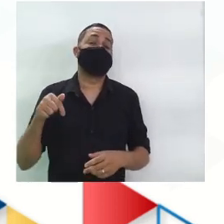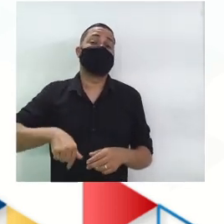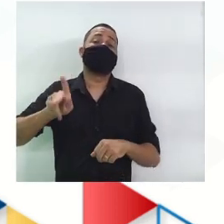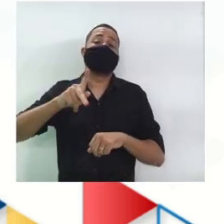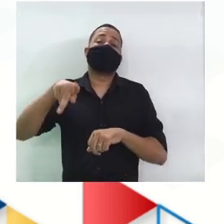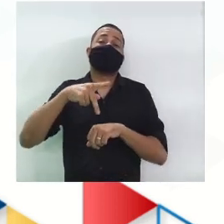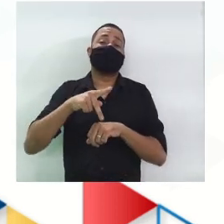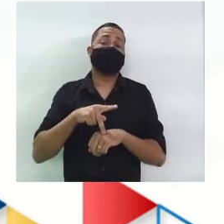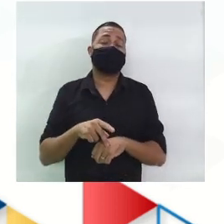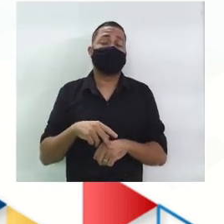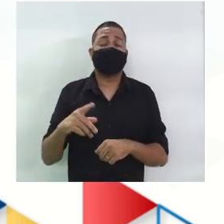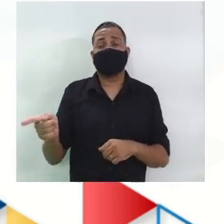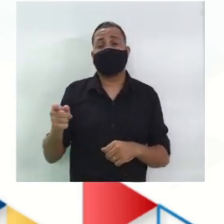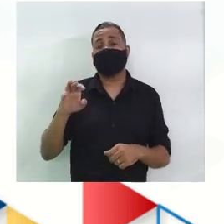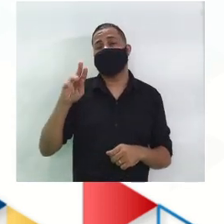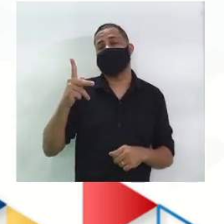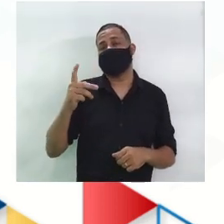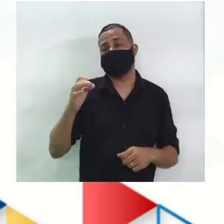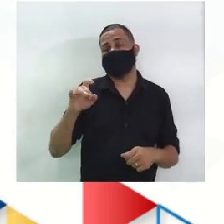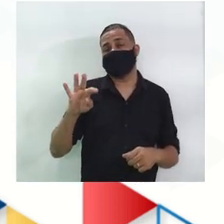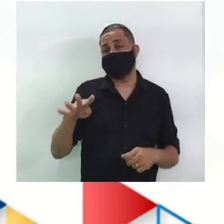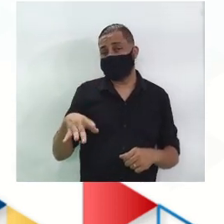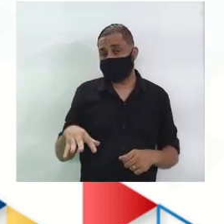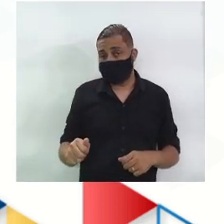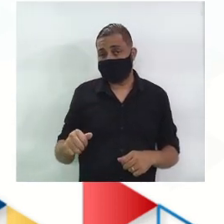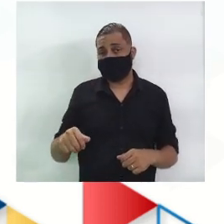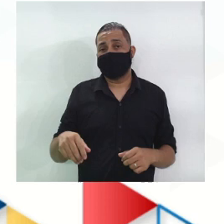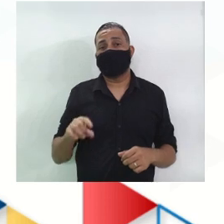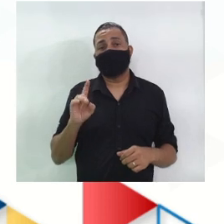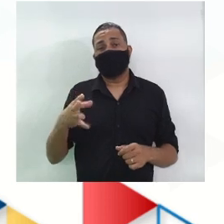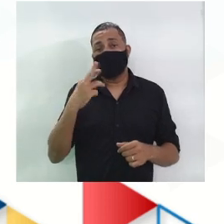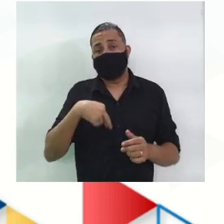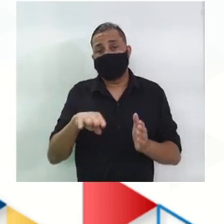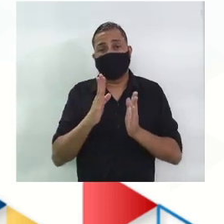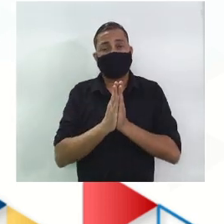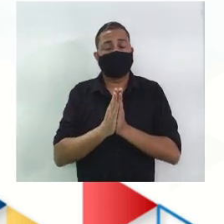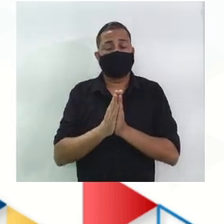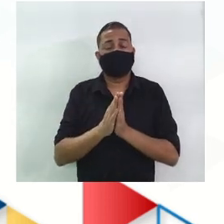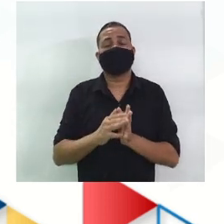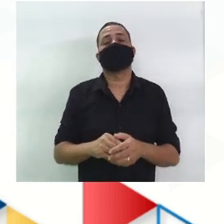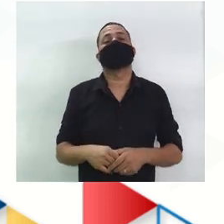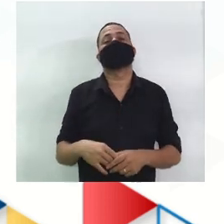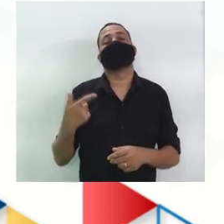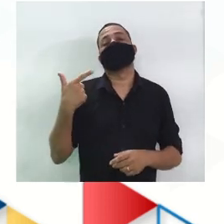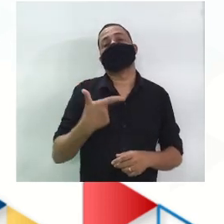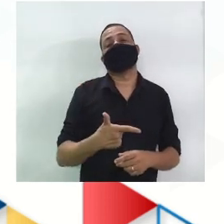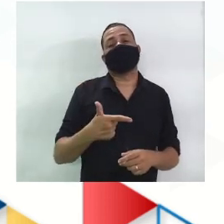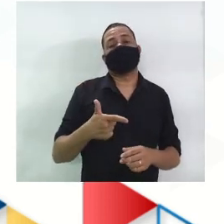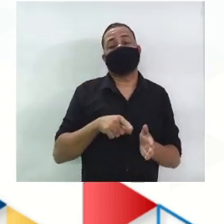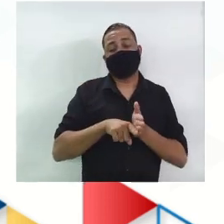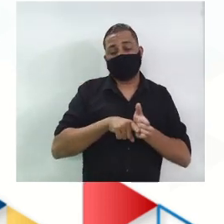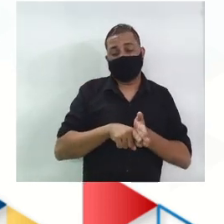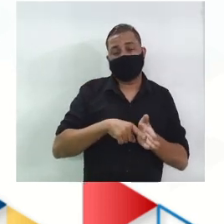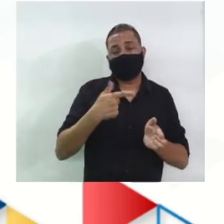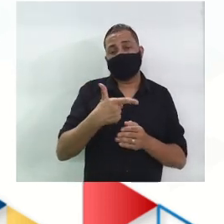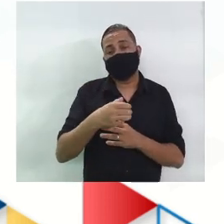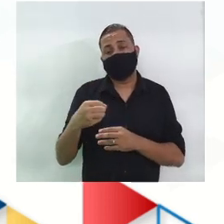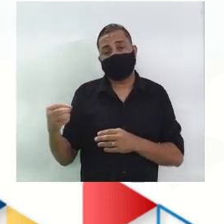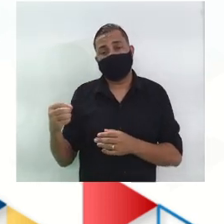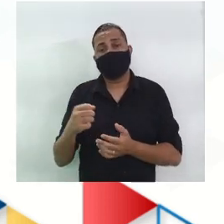país, o Hare Krishna só apareceu como religião no censo 2000,